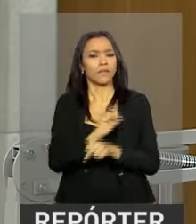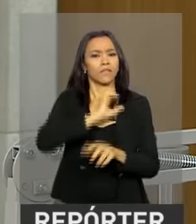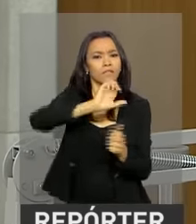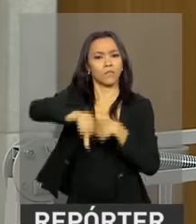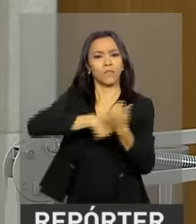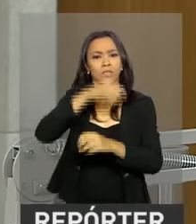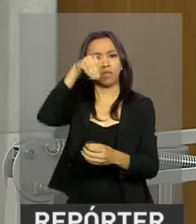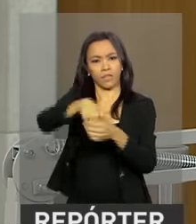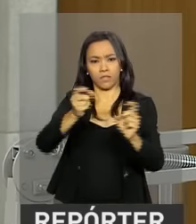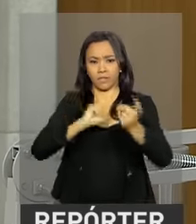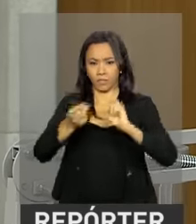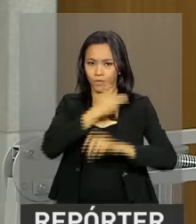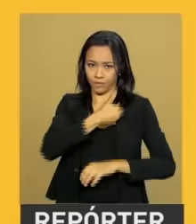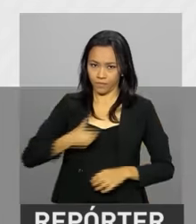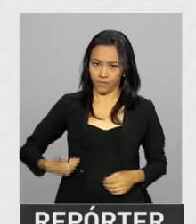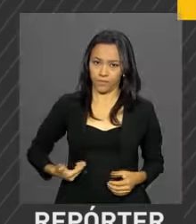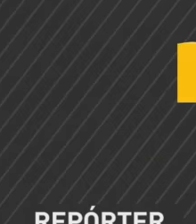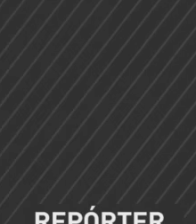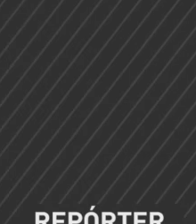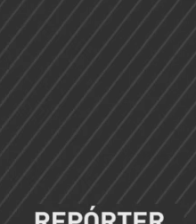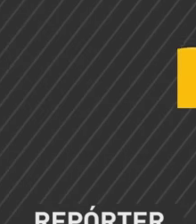reformas que estão sendo